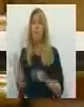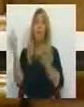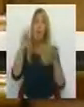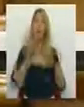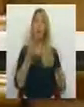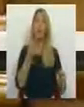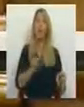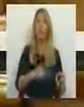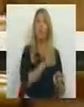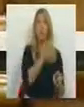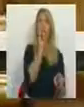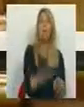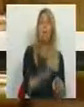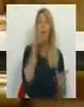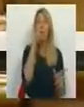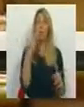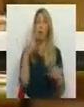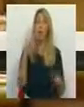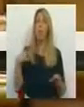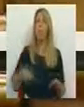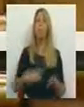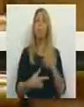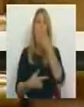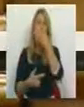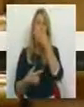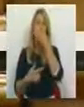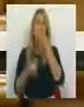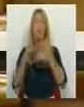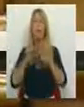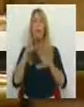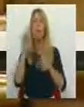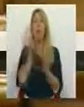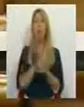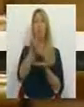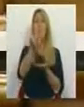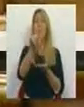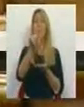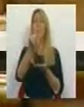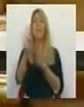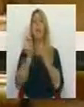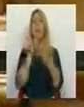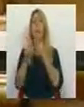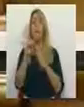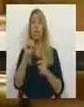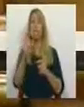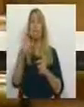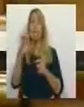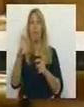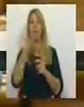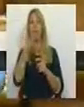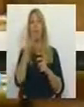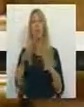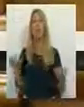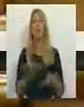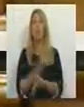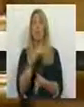suas vidas? E em relação aos textos dos meios aéreos, Sra. Ministra, numa entrevista na SIC Notícias referi que afastava para já a